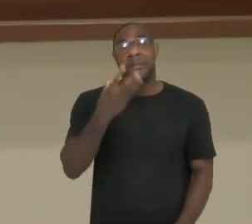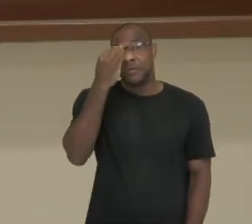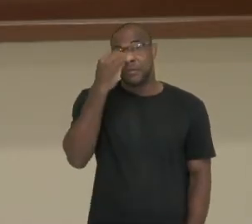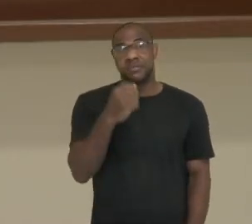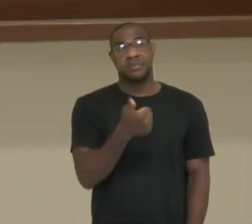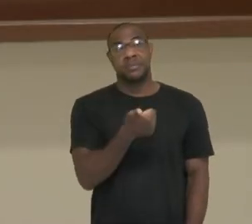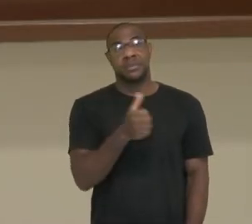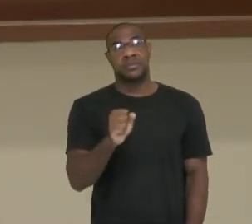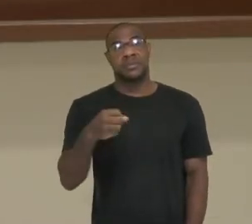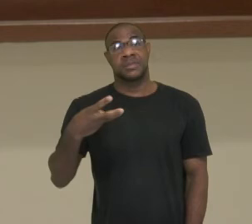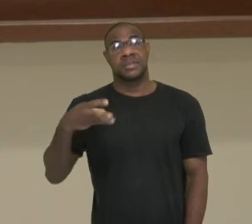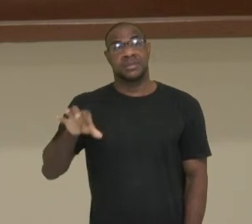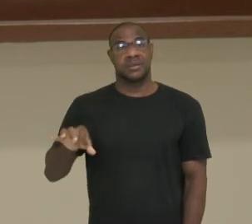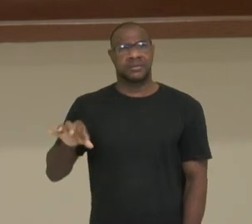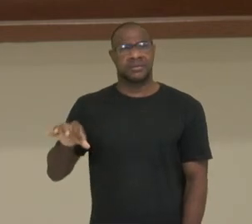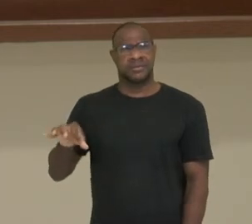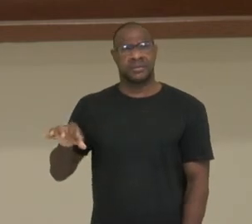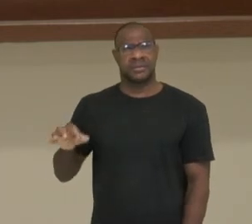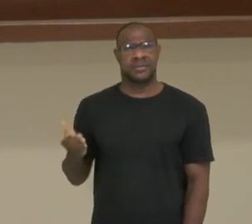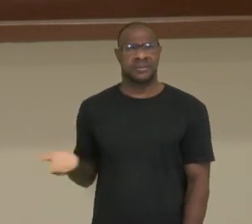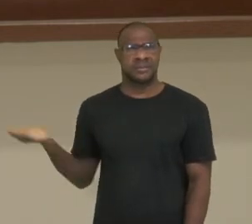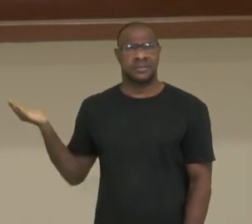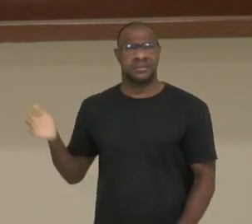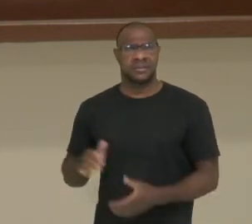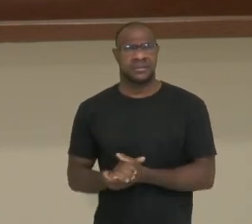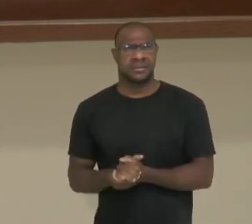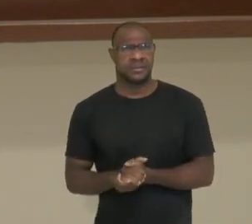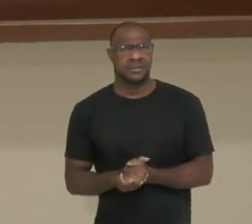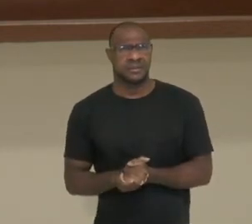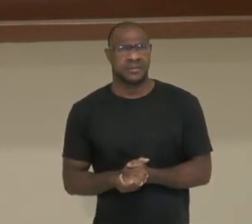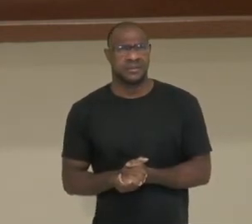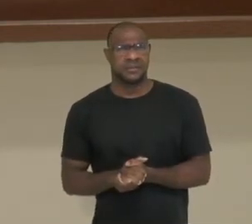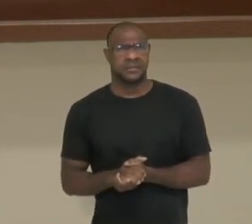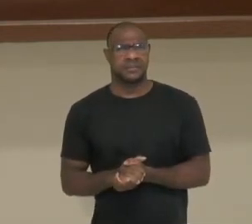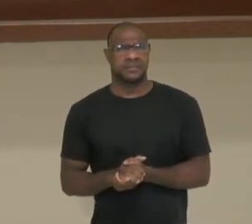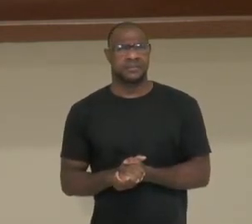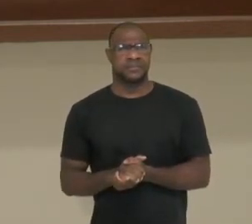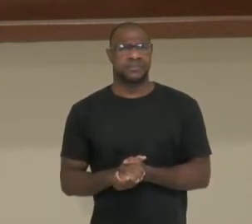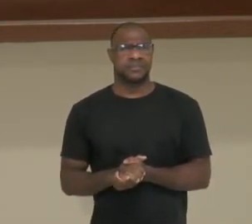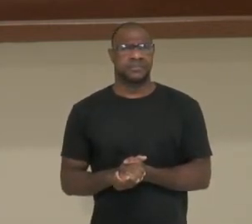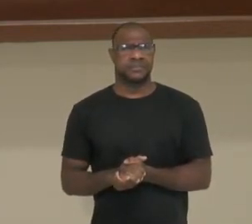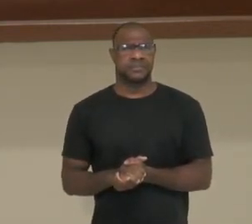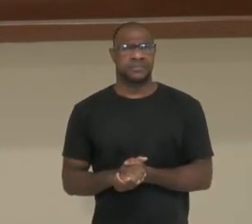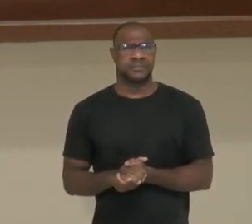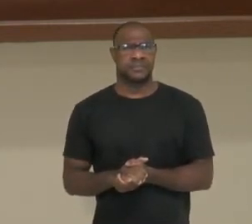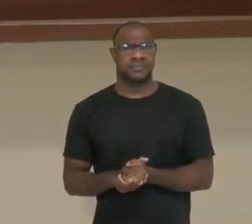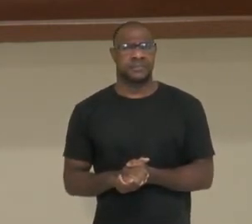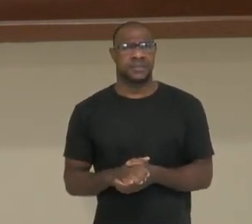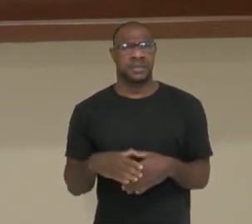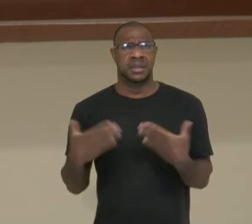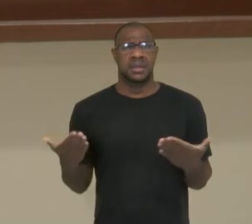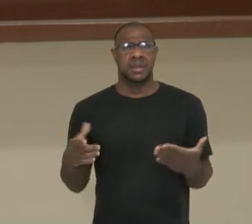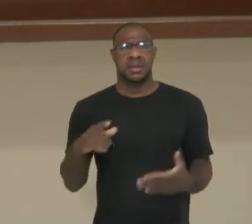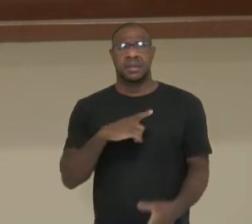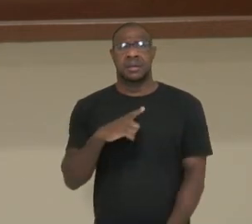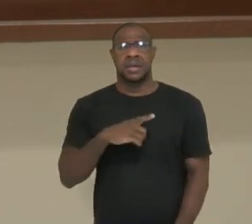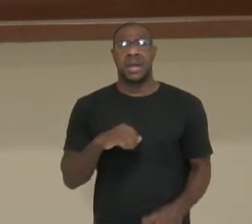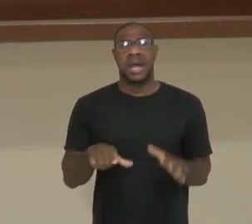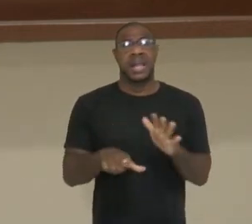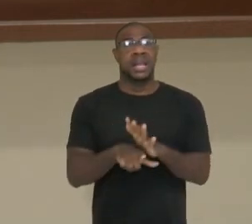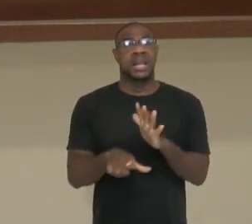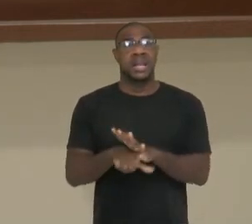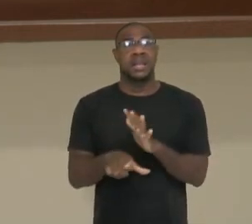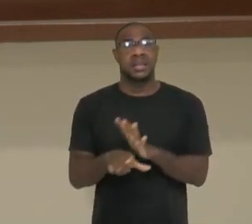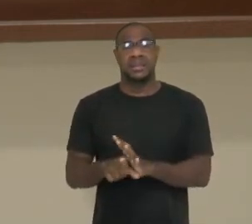1939. Os abolicionistas, eles ficaram totalmente insatisfeitos com essa lei. Por quê? Porque essa lei,